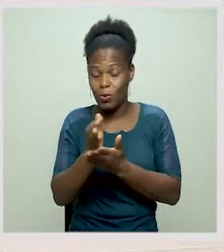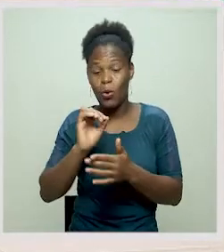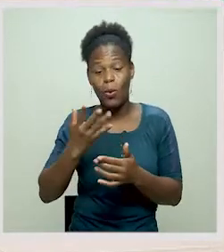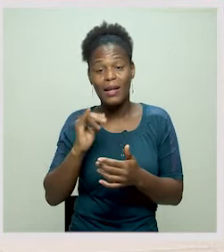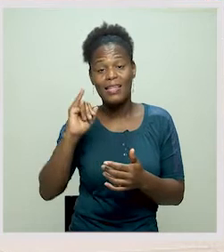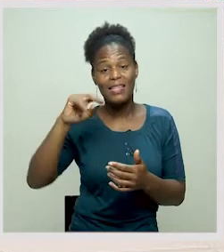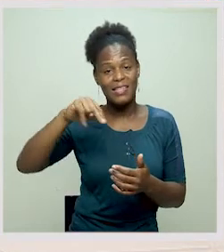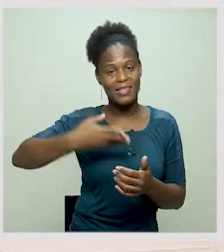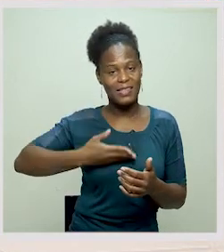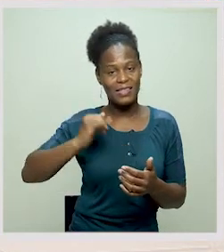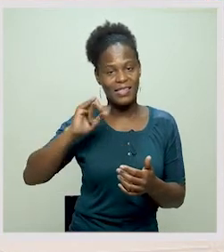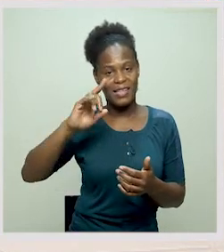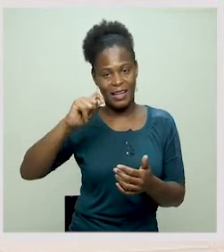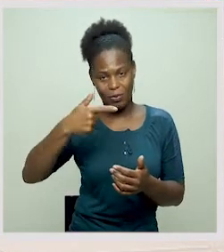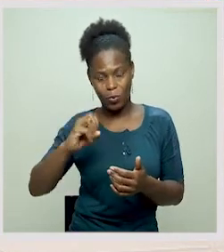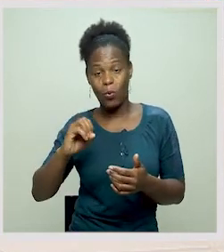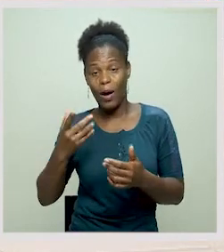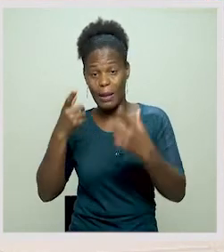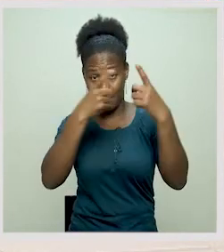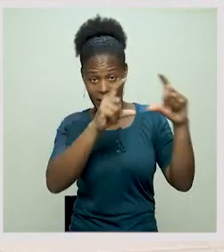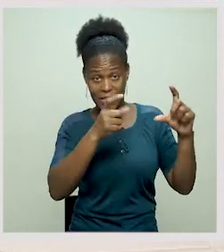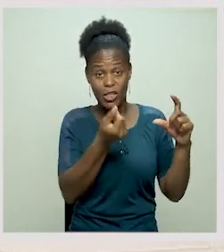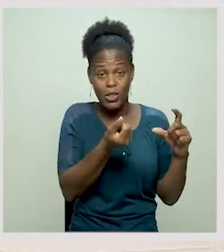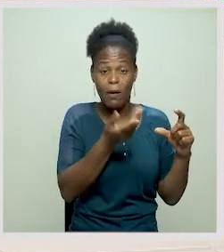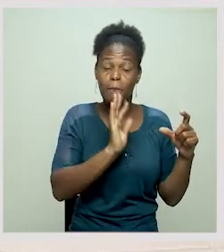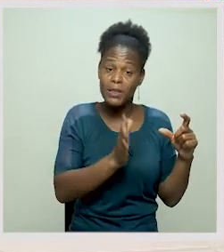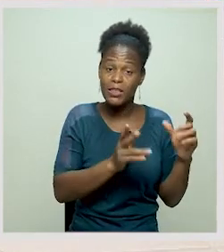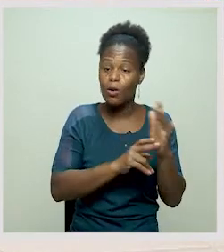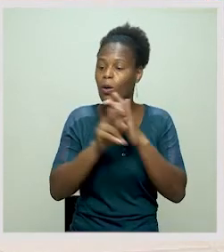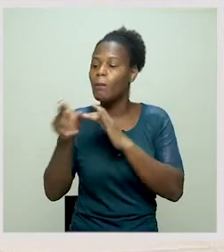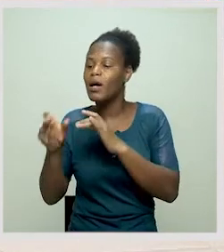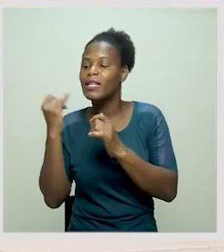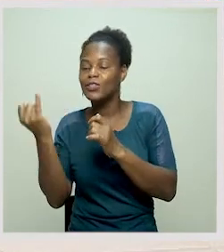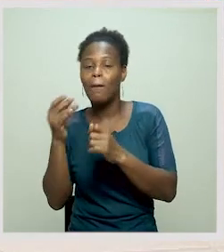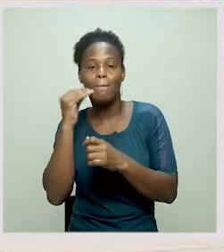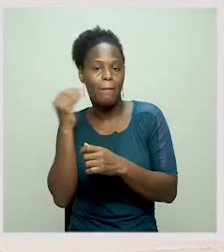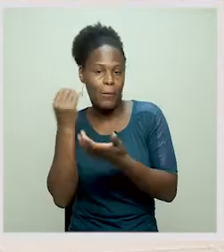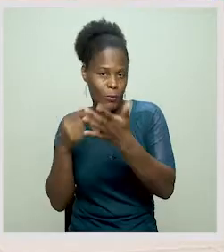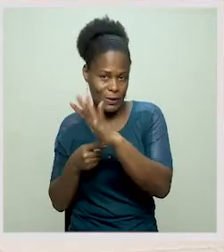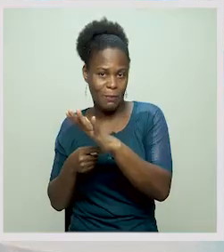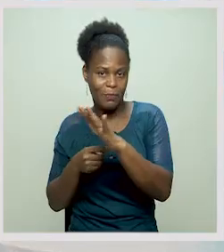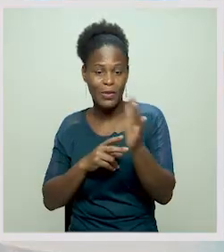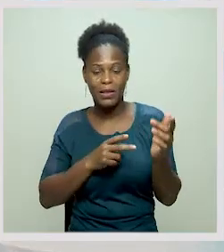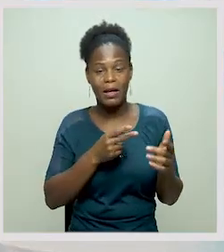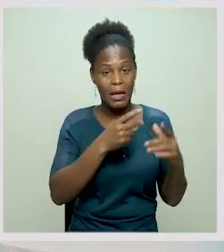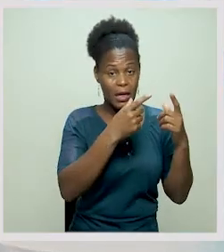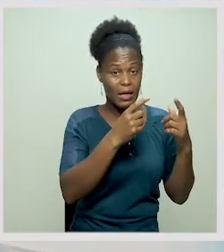o indireto, quando as empresas precisam de dinheiro, recorrem a uma instituição financeira, que a instituição